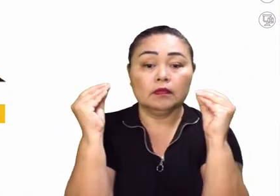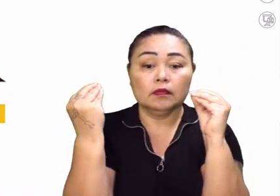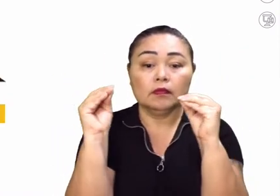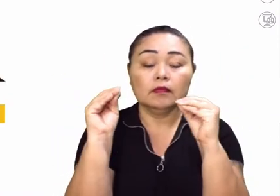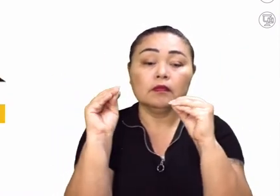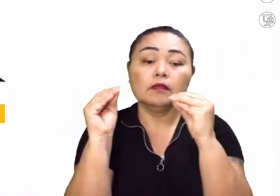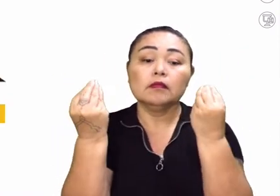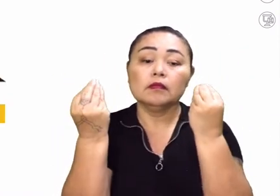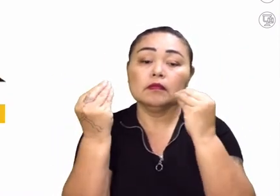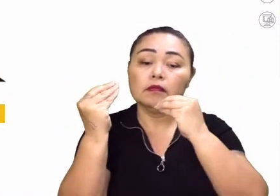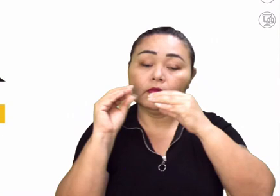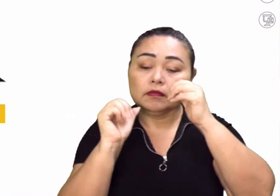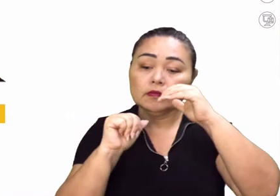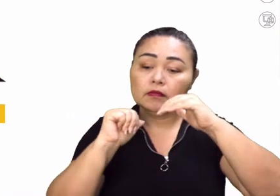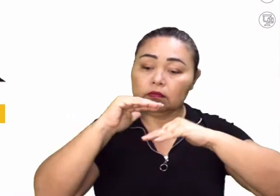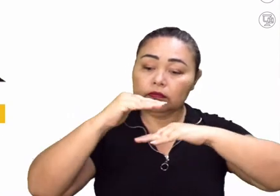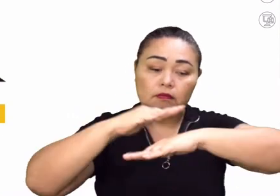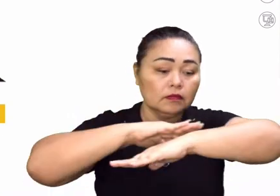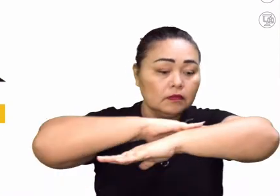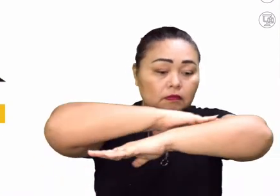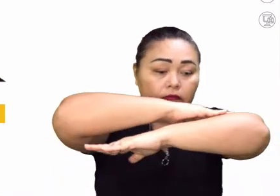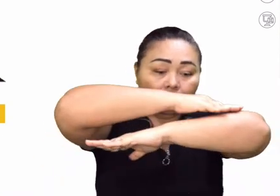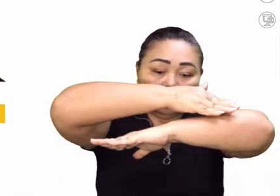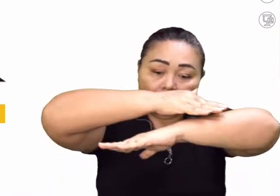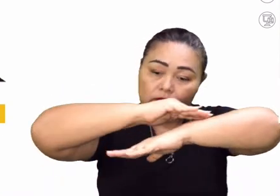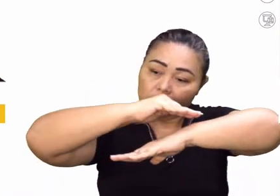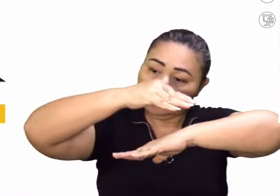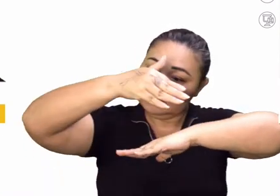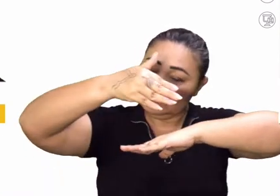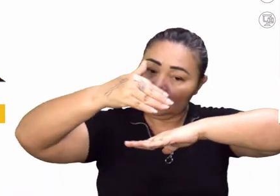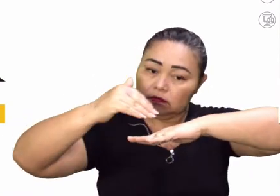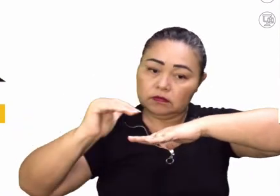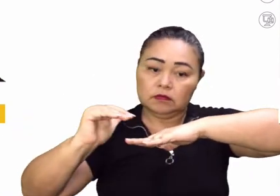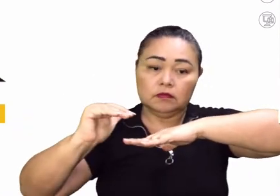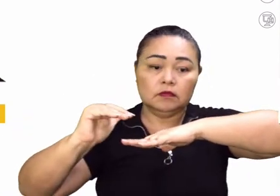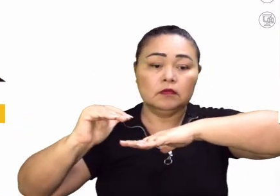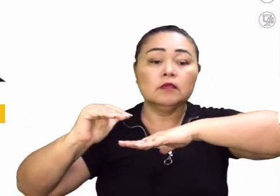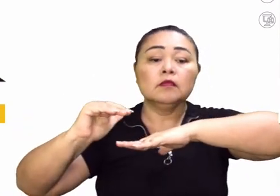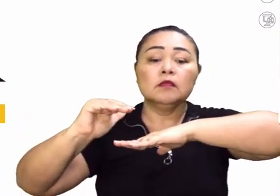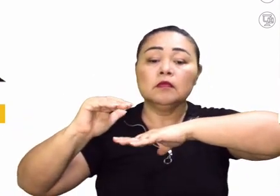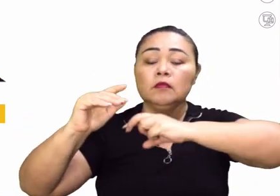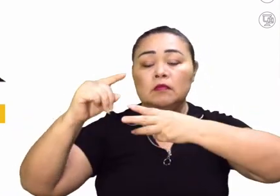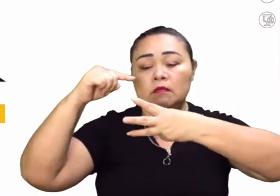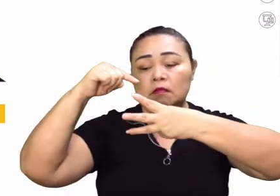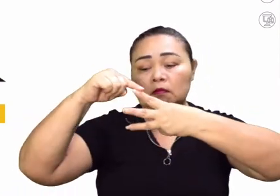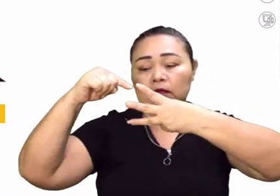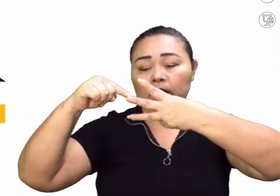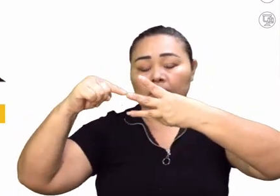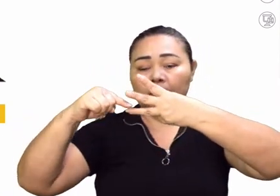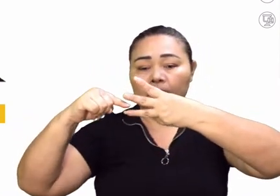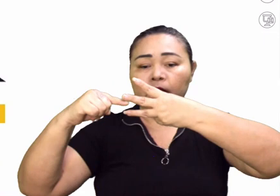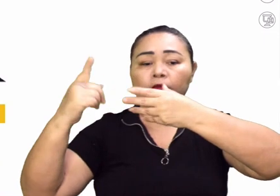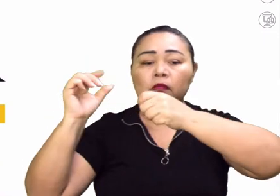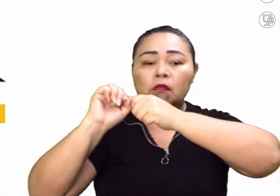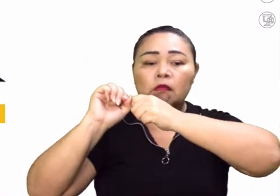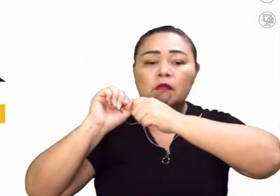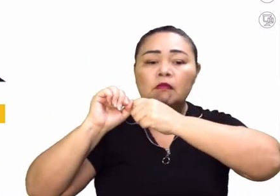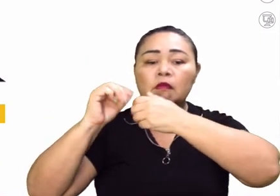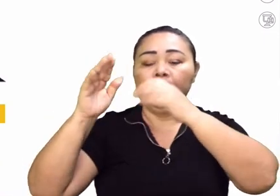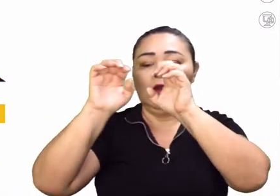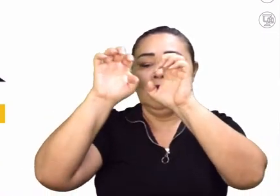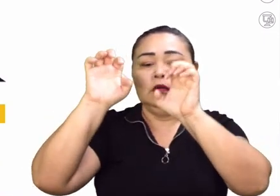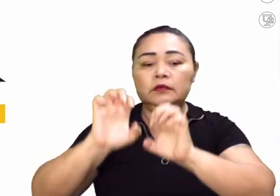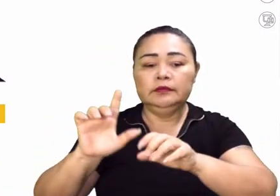e a gente tem a formação das estruturas geológicas da terra é e a gente fala de três estruturas que são as principais